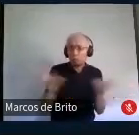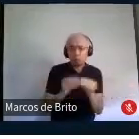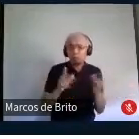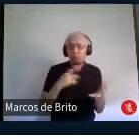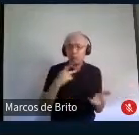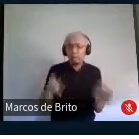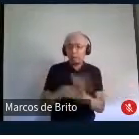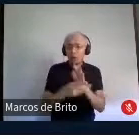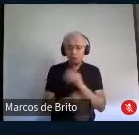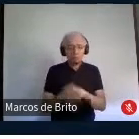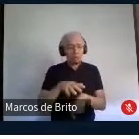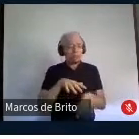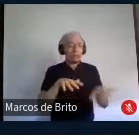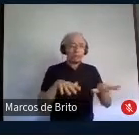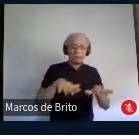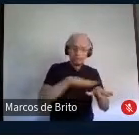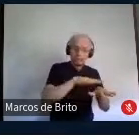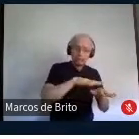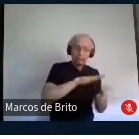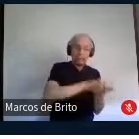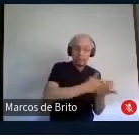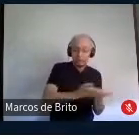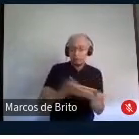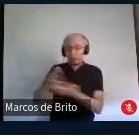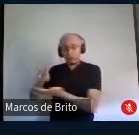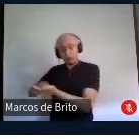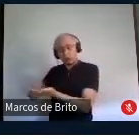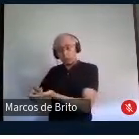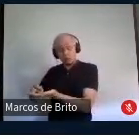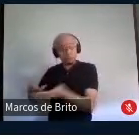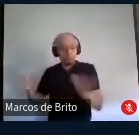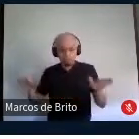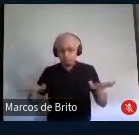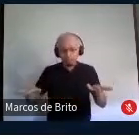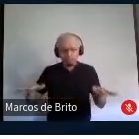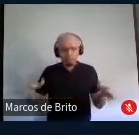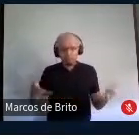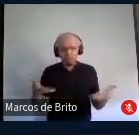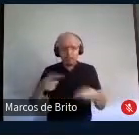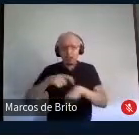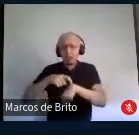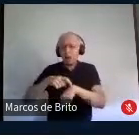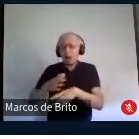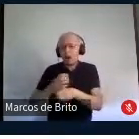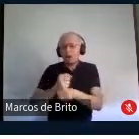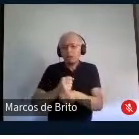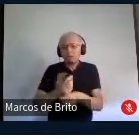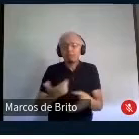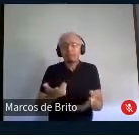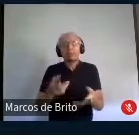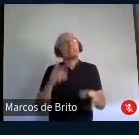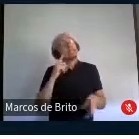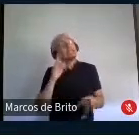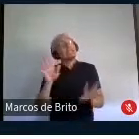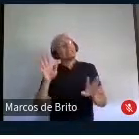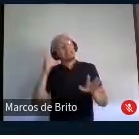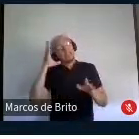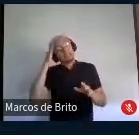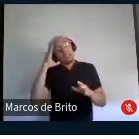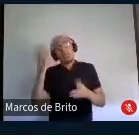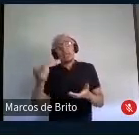duas especificidades? Apesar de nós não vermos muito a figura do tradutor no contexto